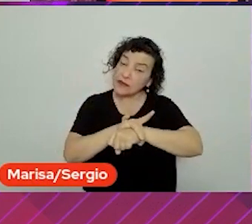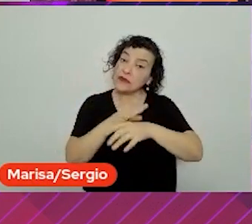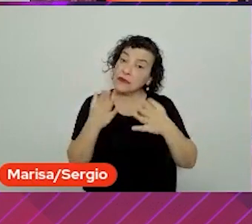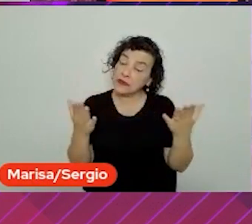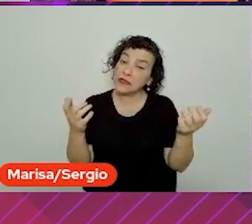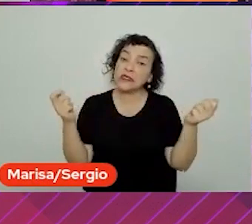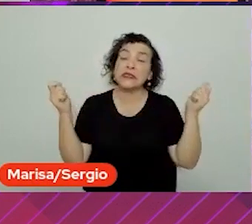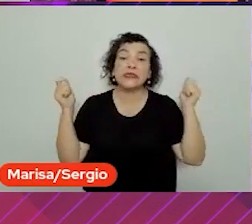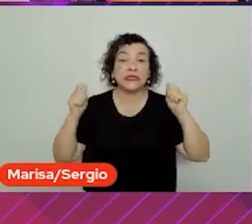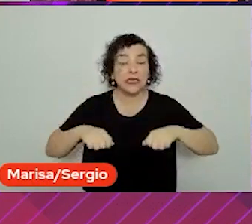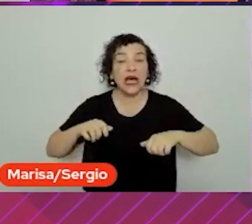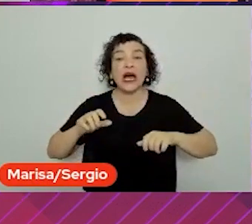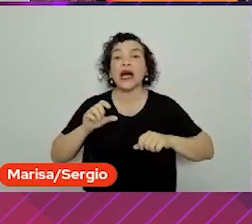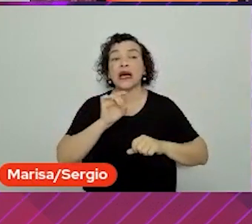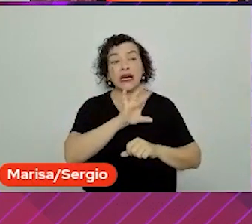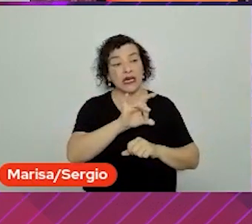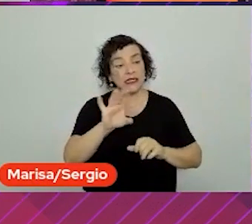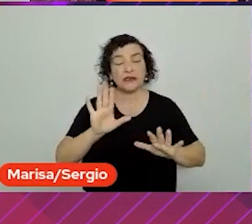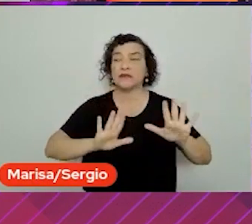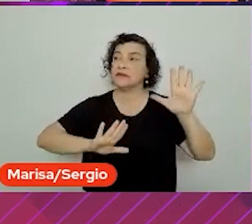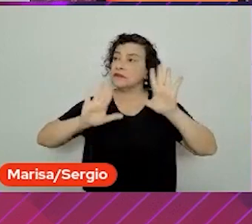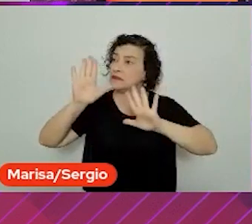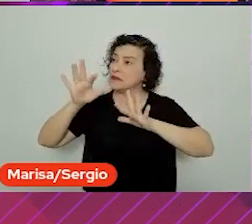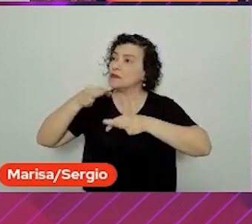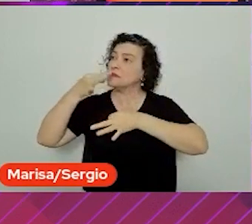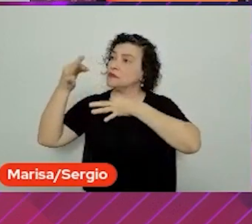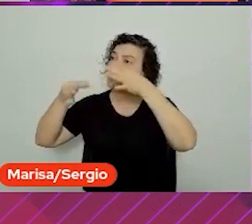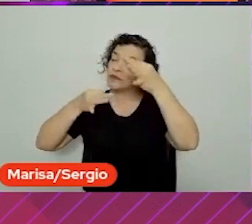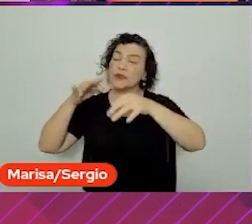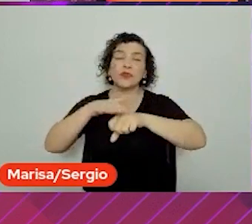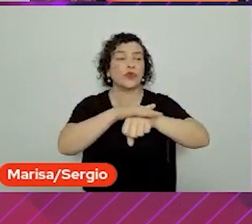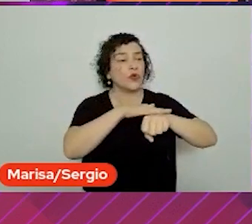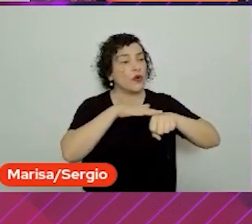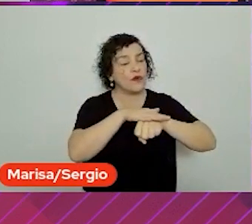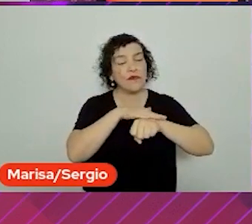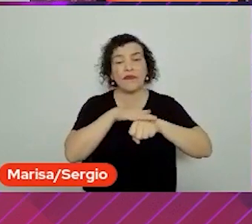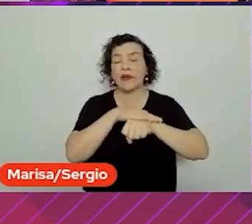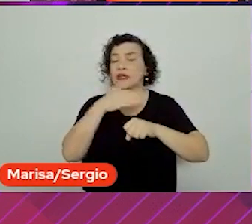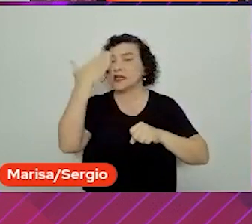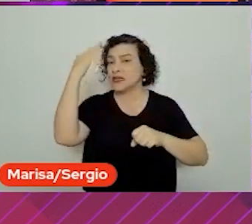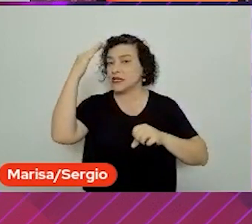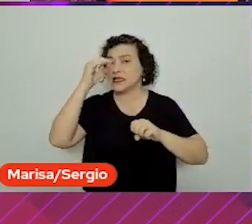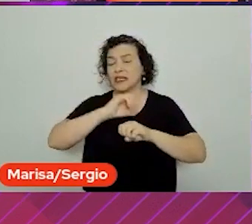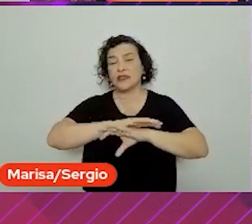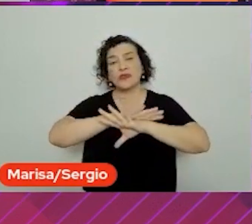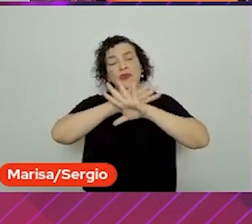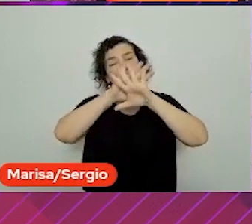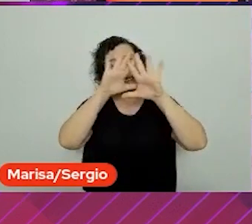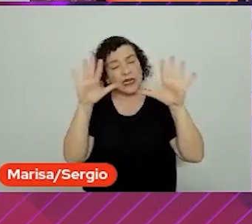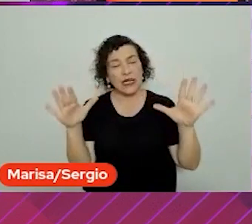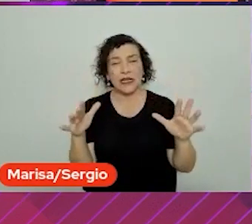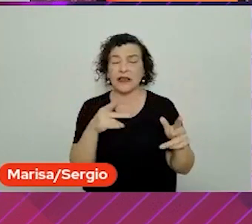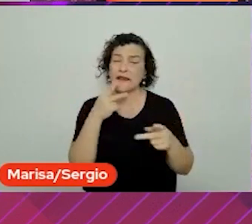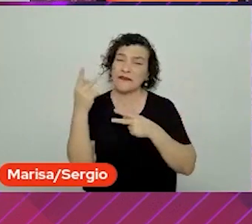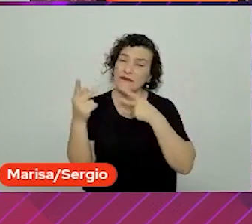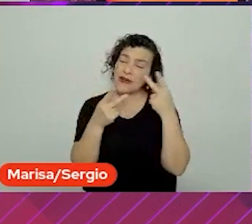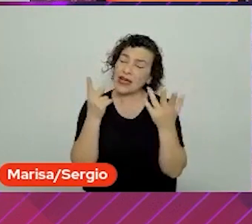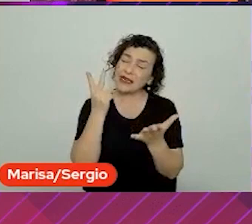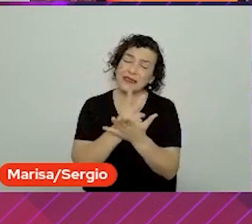situação ela não aconteça. E para que as pessoas elas, de fato, compreendam o sentido que muito se fala sobre